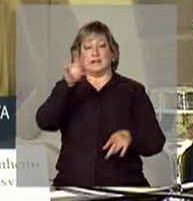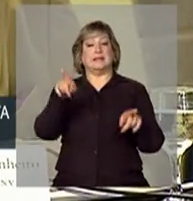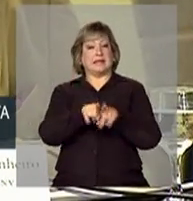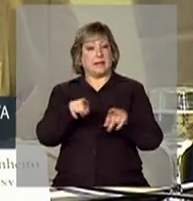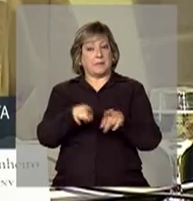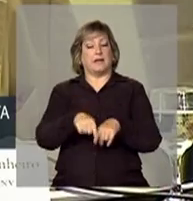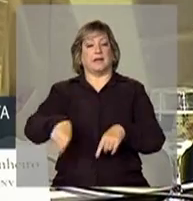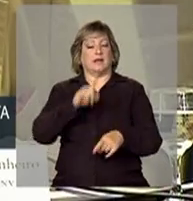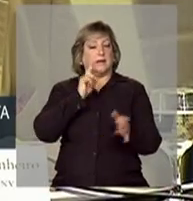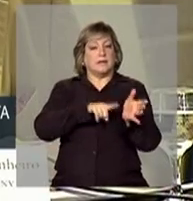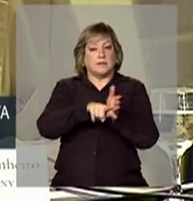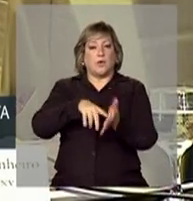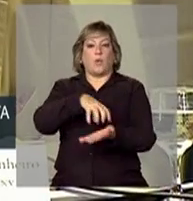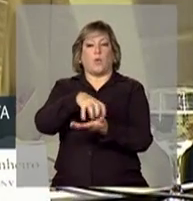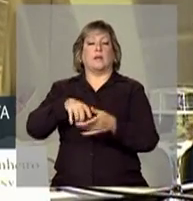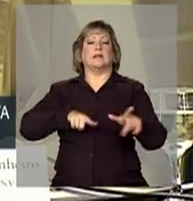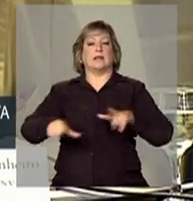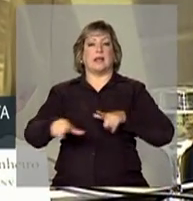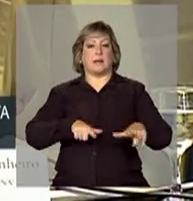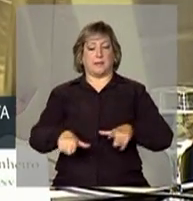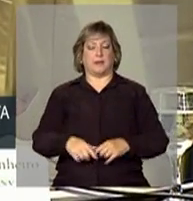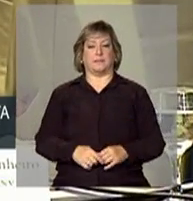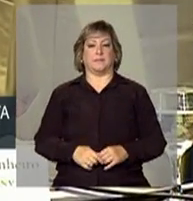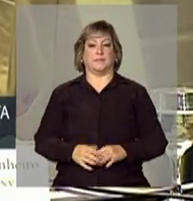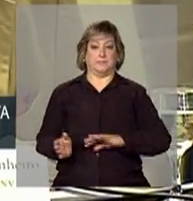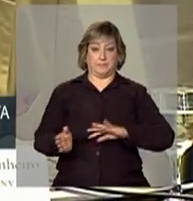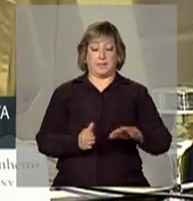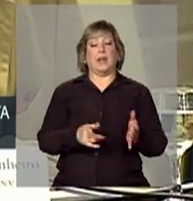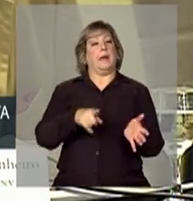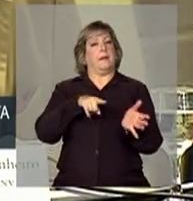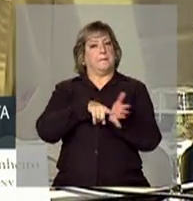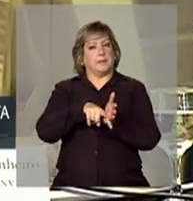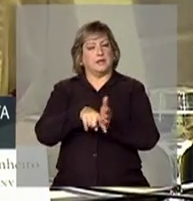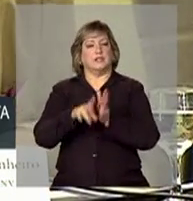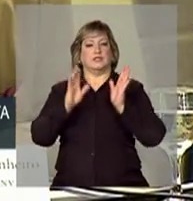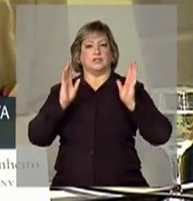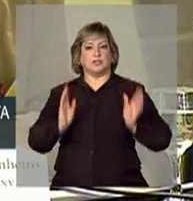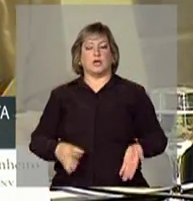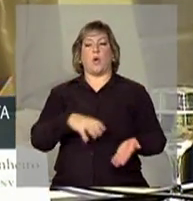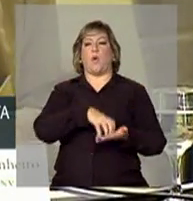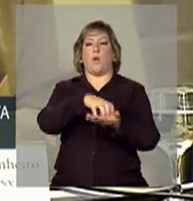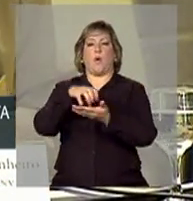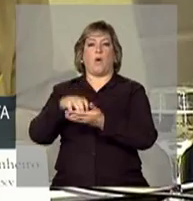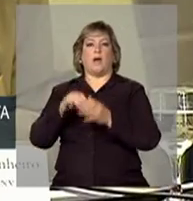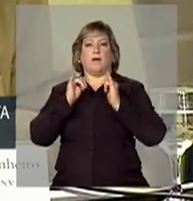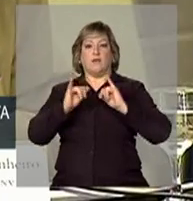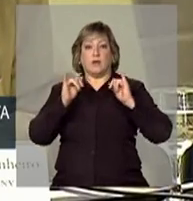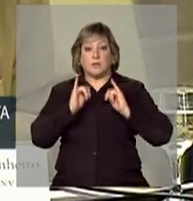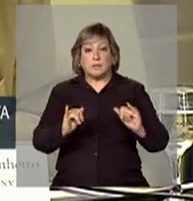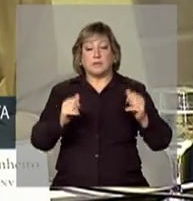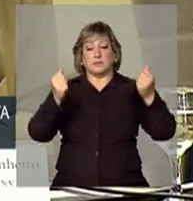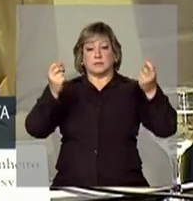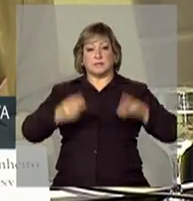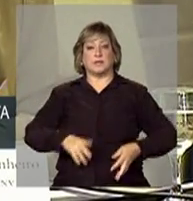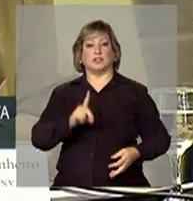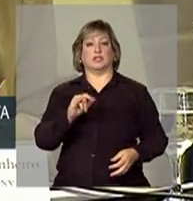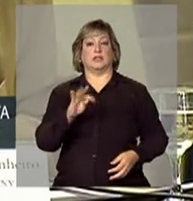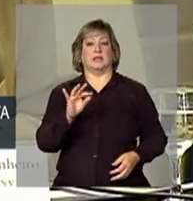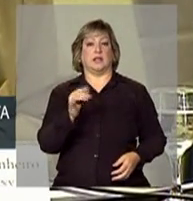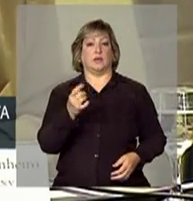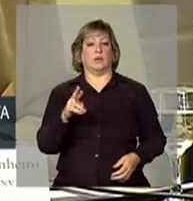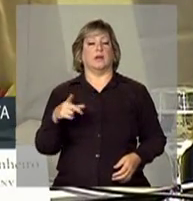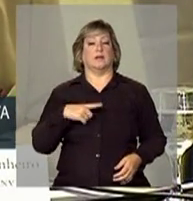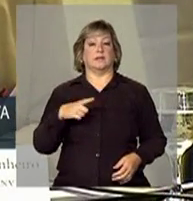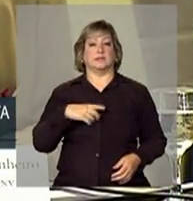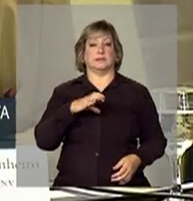investigação dos grupos de trabalho da CNV. Pesquisamos a documentação dos órgãos de informação das Forças Armadas da Ditadura, como o CIE,